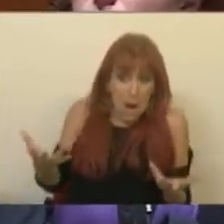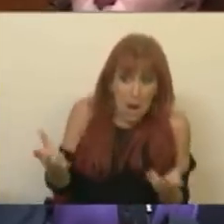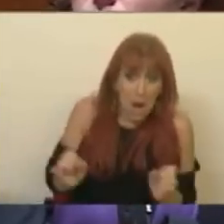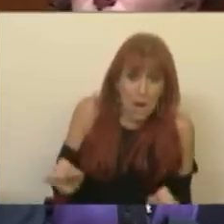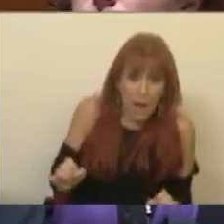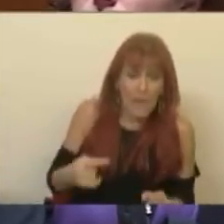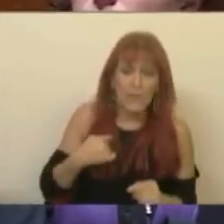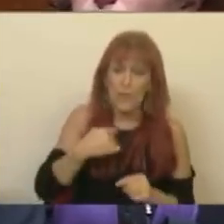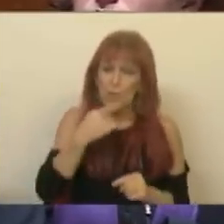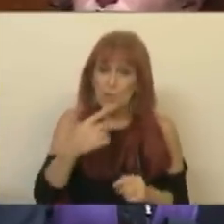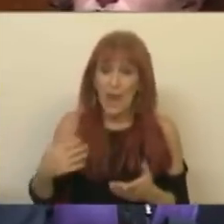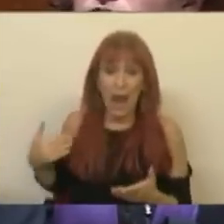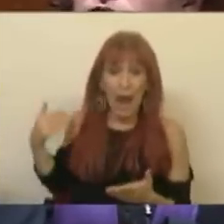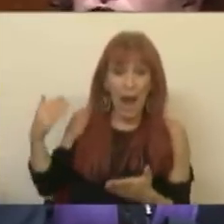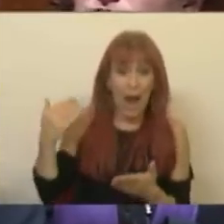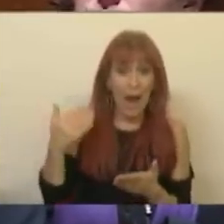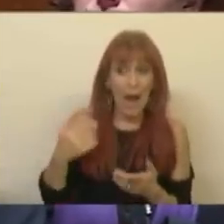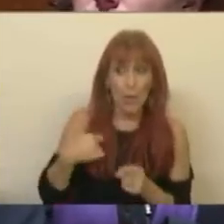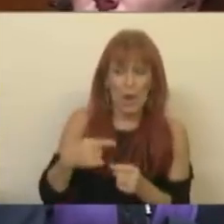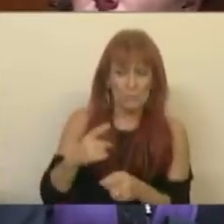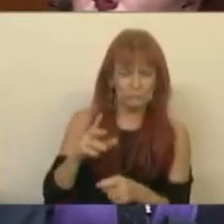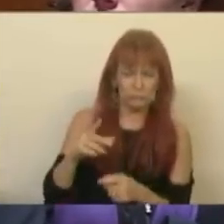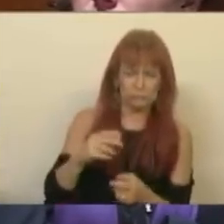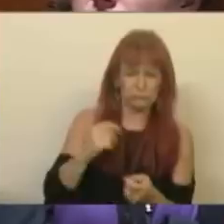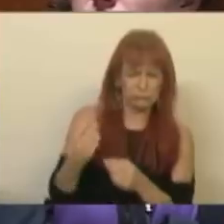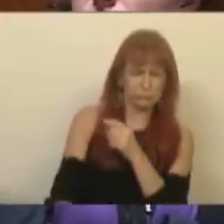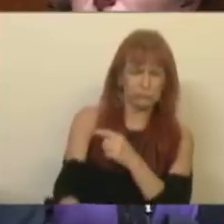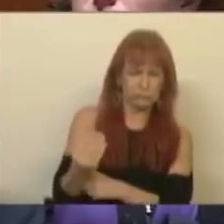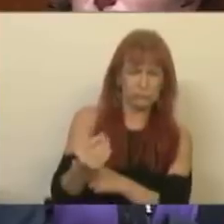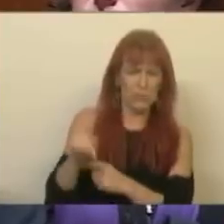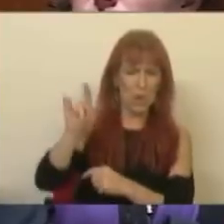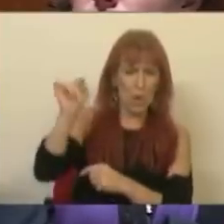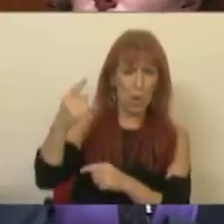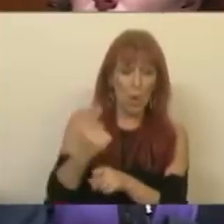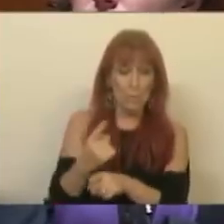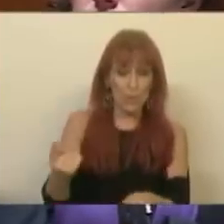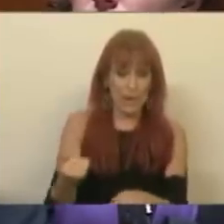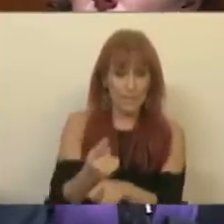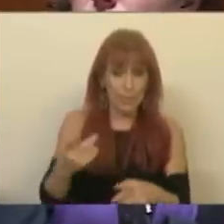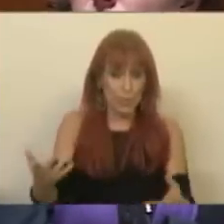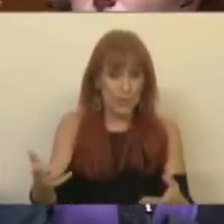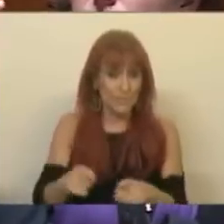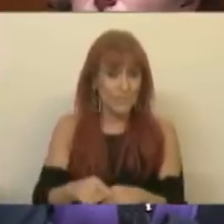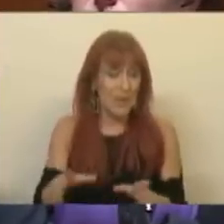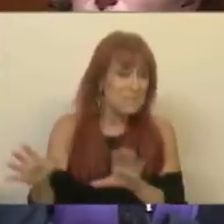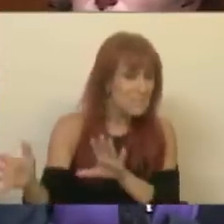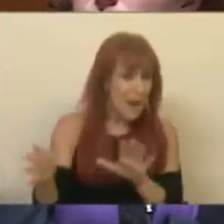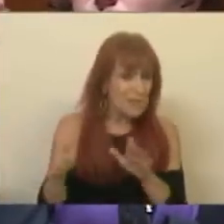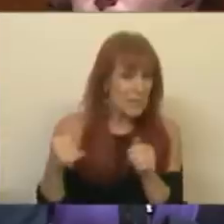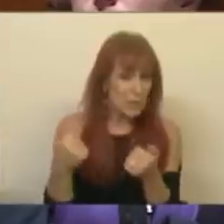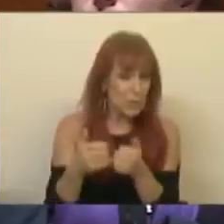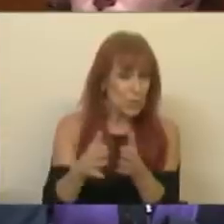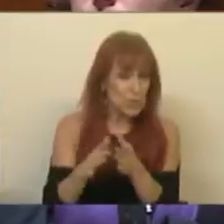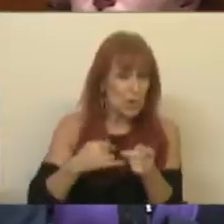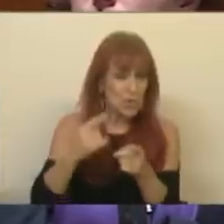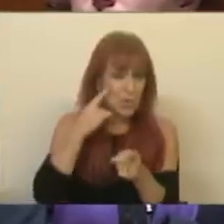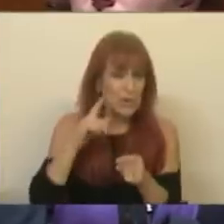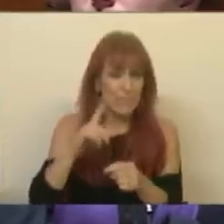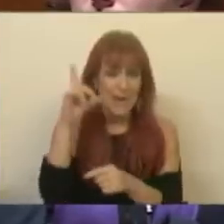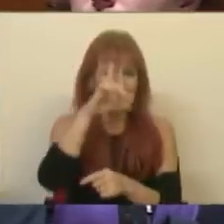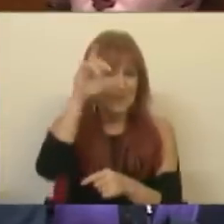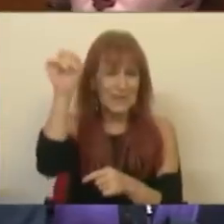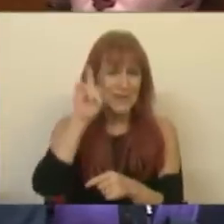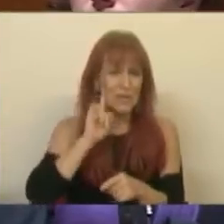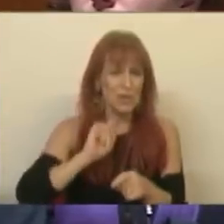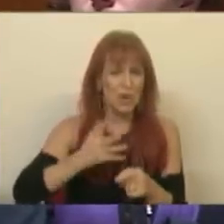e deveria dizer que até acho um vinho que assim fosse tendo em conta as que mais ou menos todos conhecemos que levaram à saída